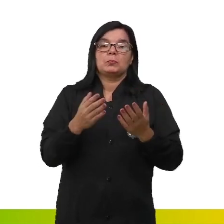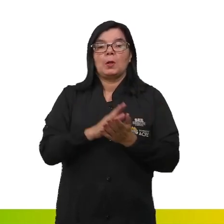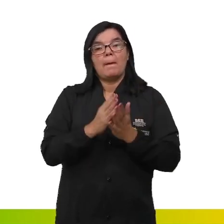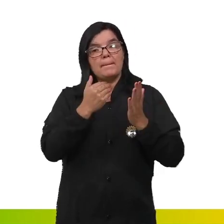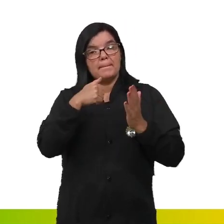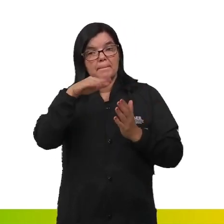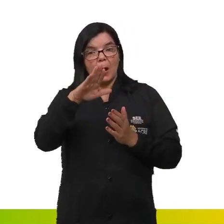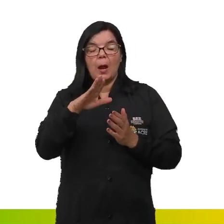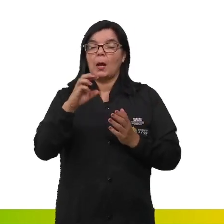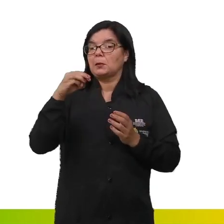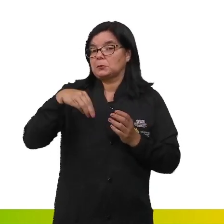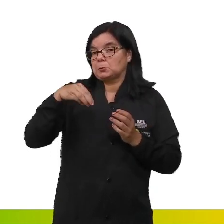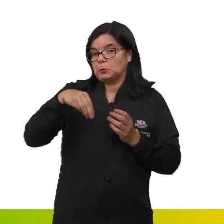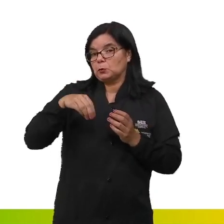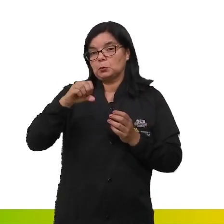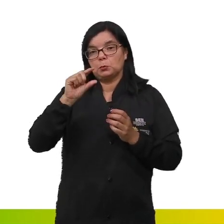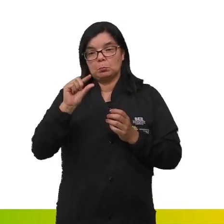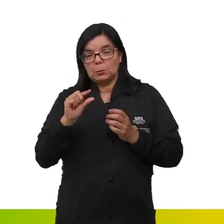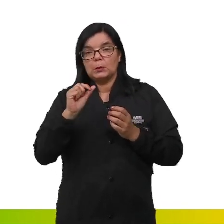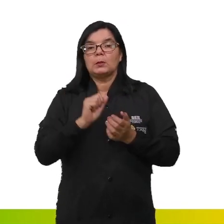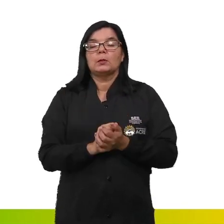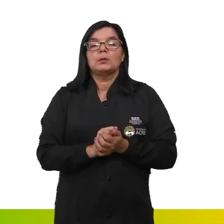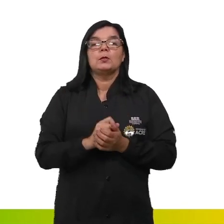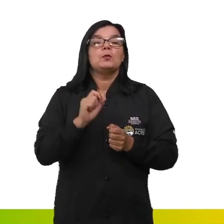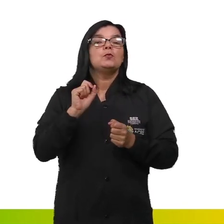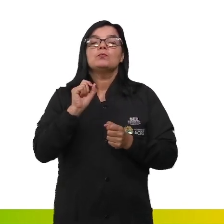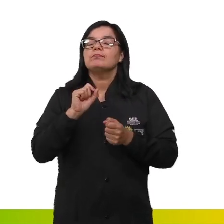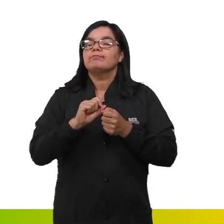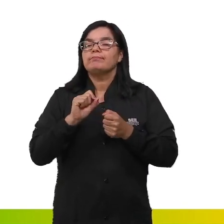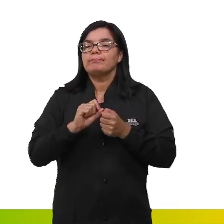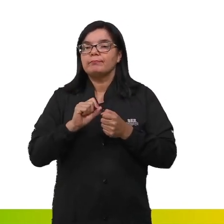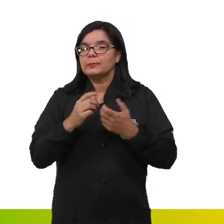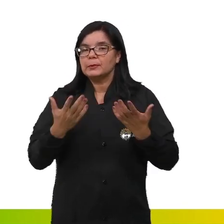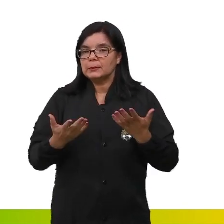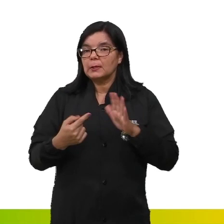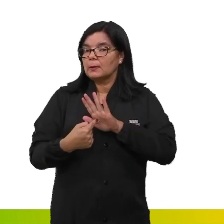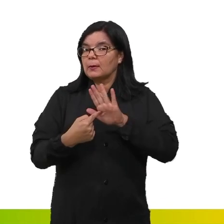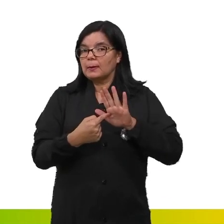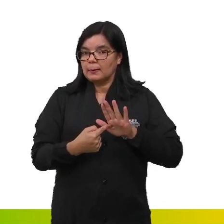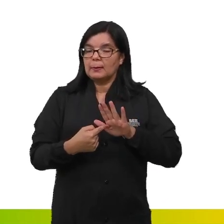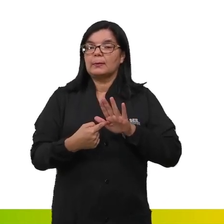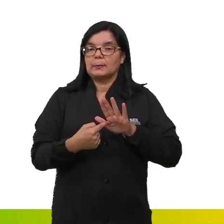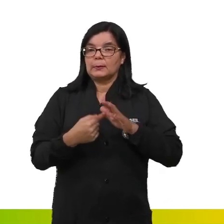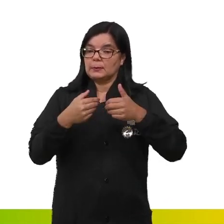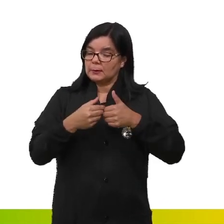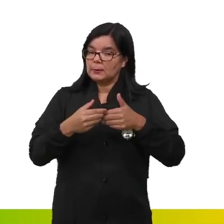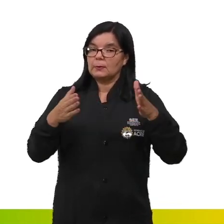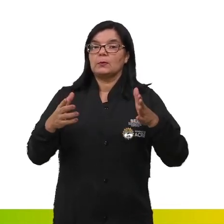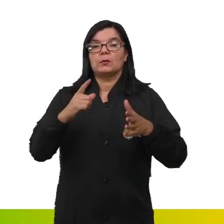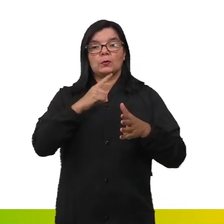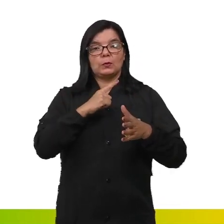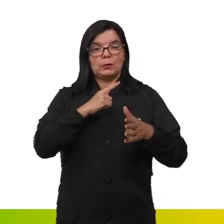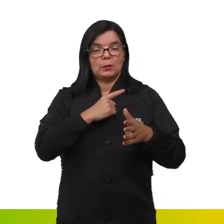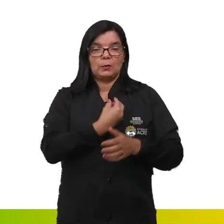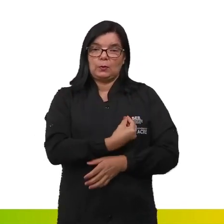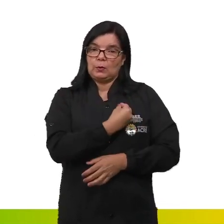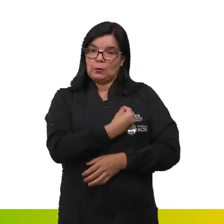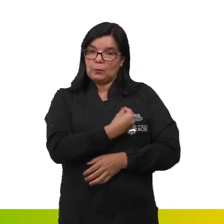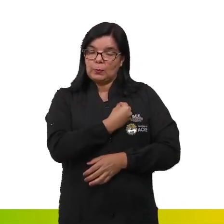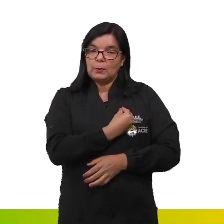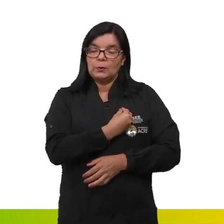mais tempo, menos tempo. E aí, o que fazer? Normalmente se apresenta ali na abertura. Eu tenho a presença de